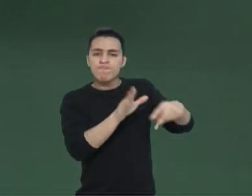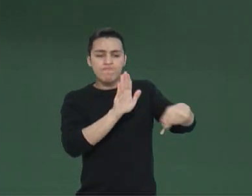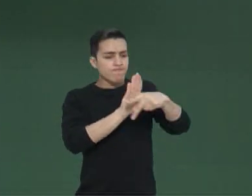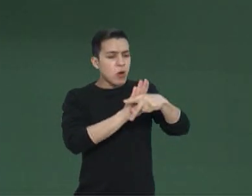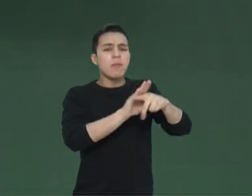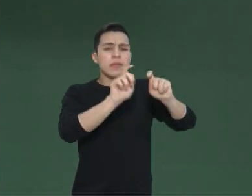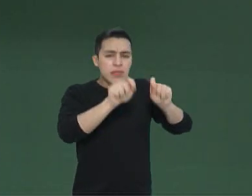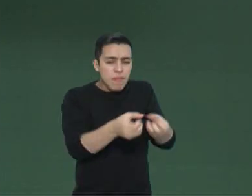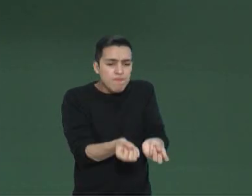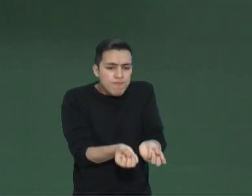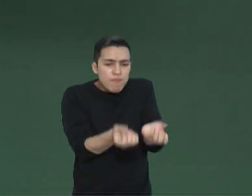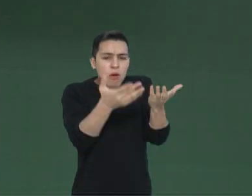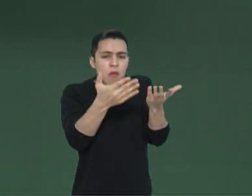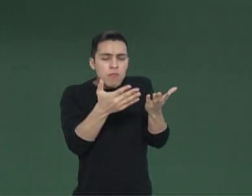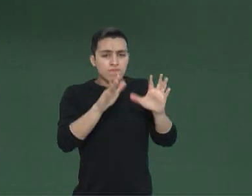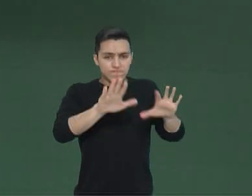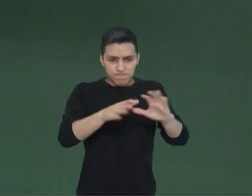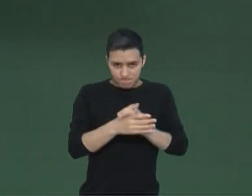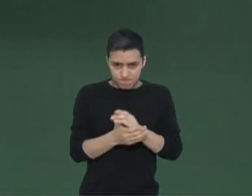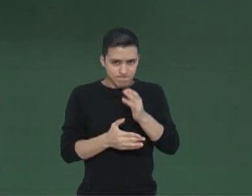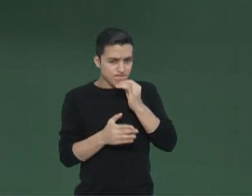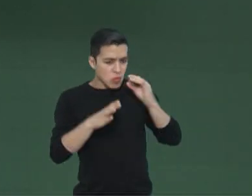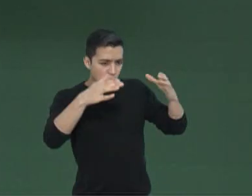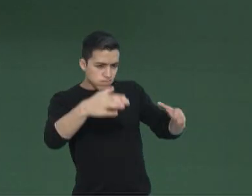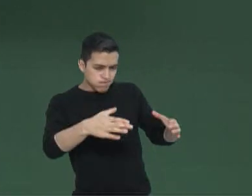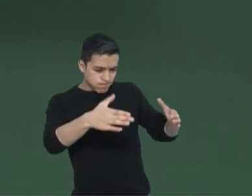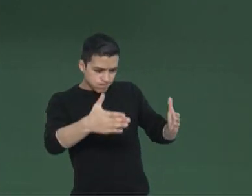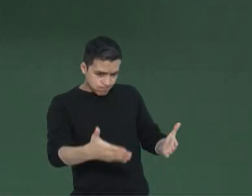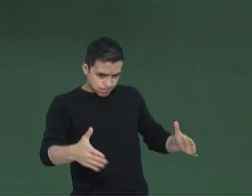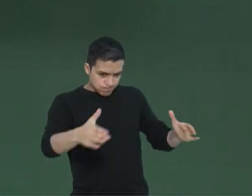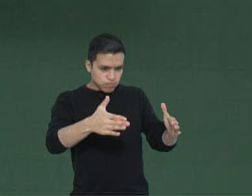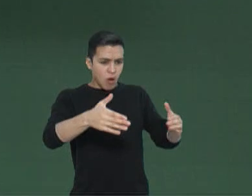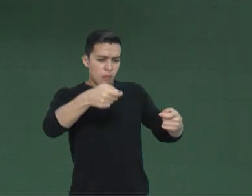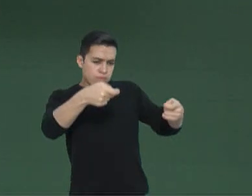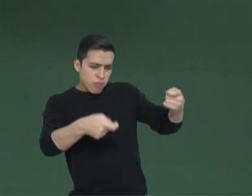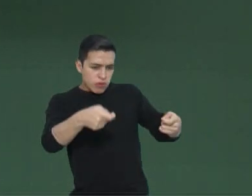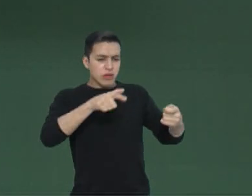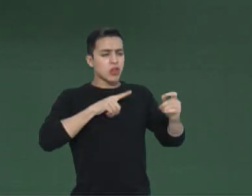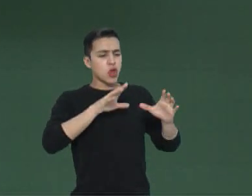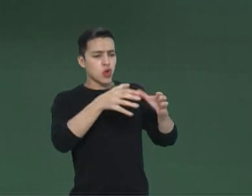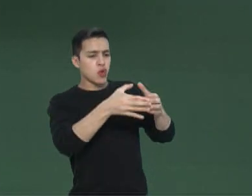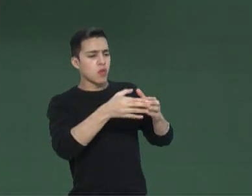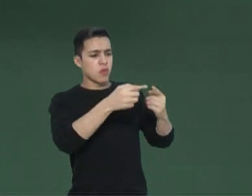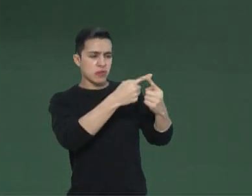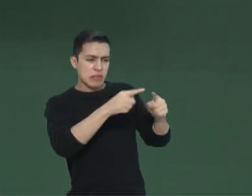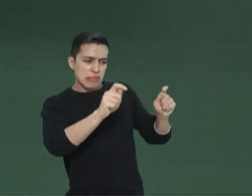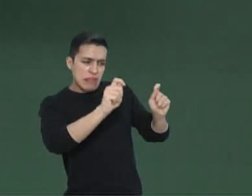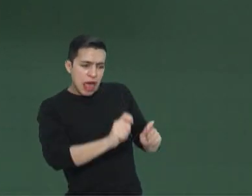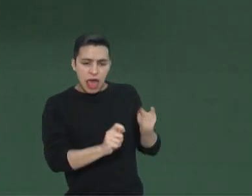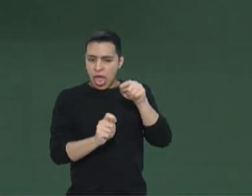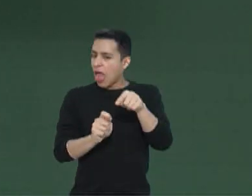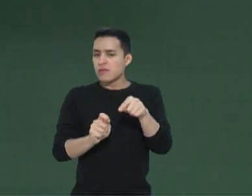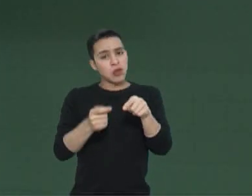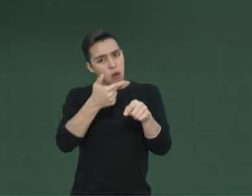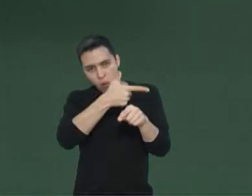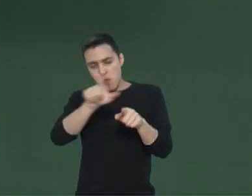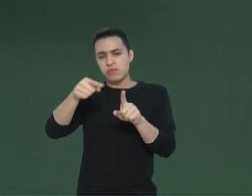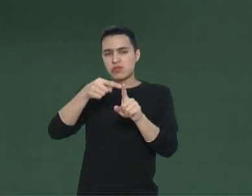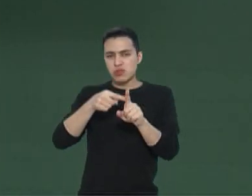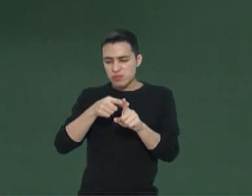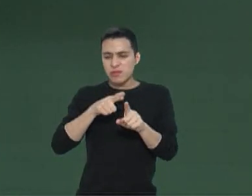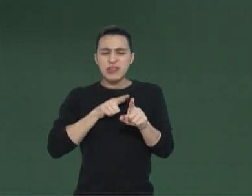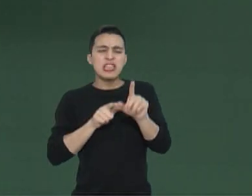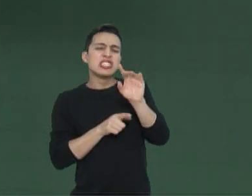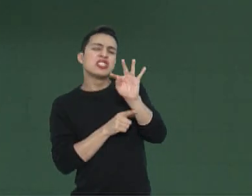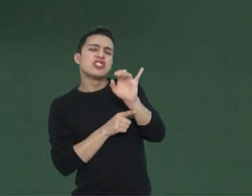pode produzir. Então, cada tambor tem um tipo de tessitura, tem um grupo de notas musicais, tem um timbre,